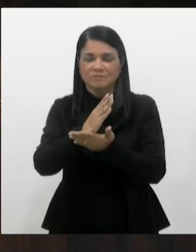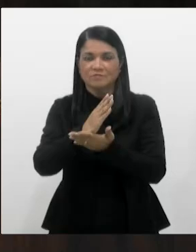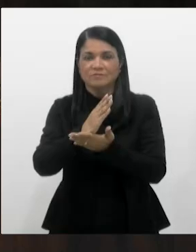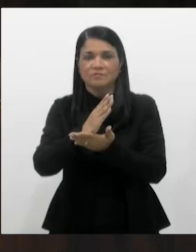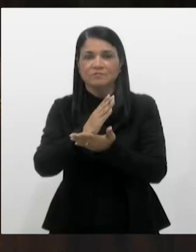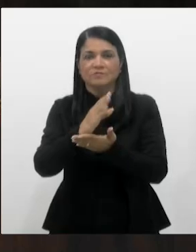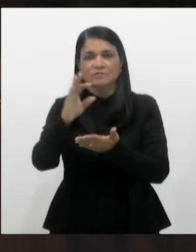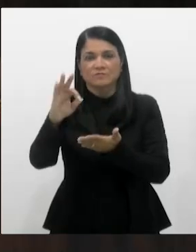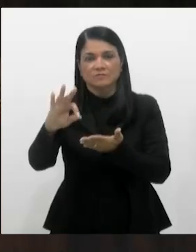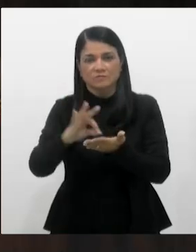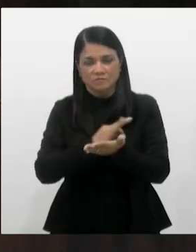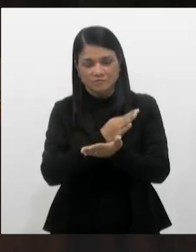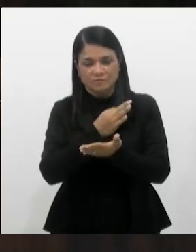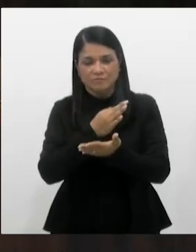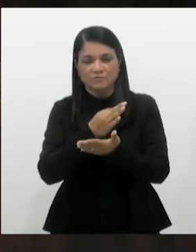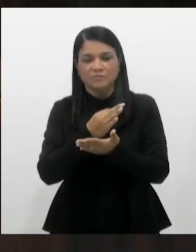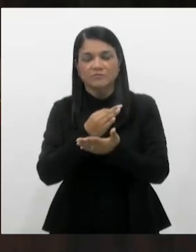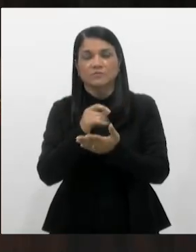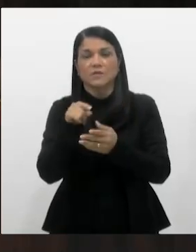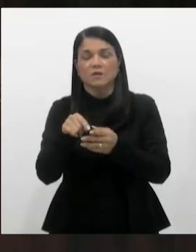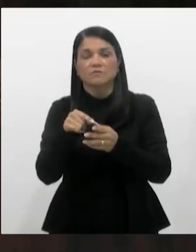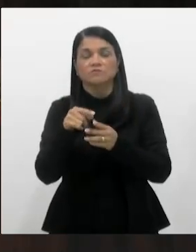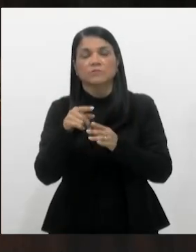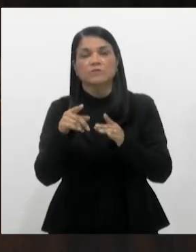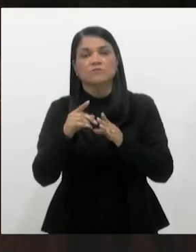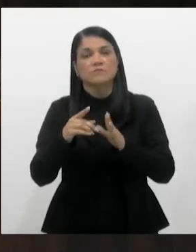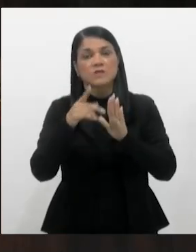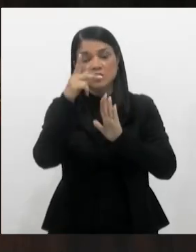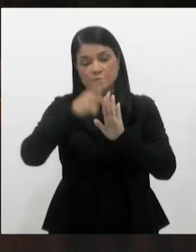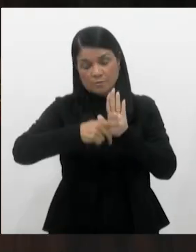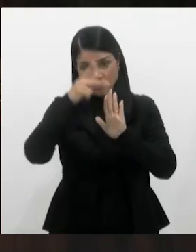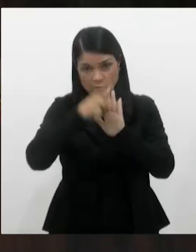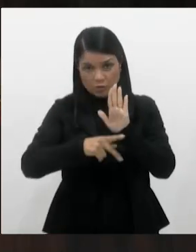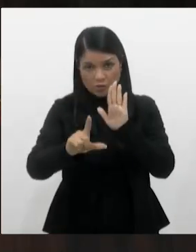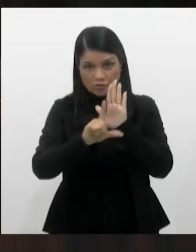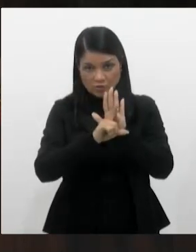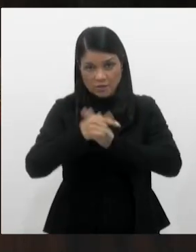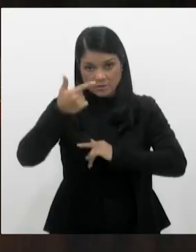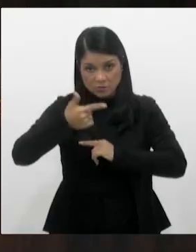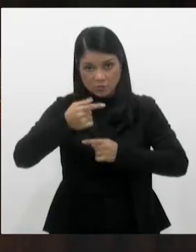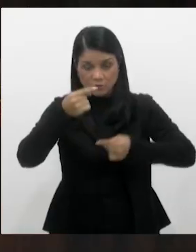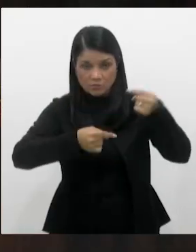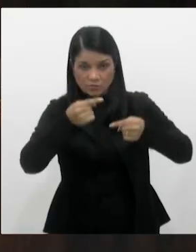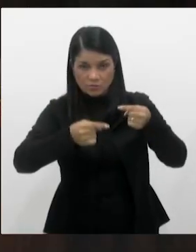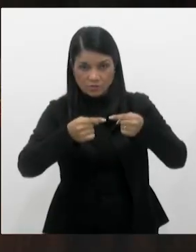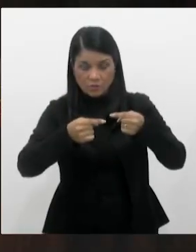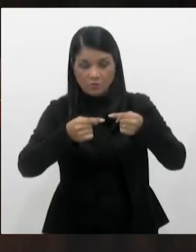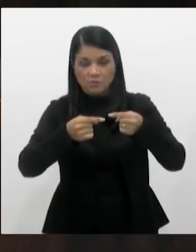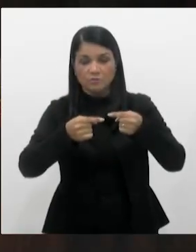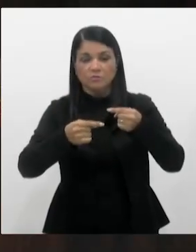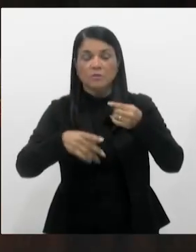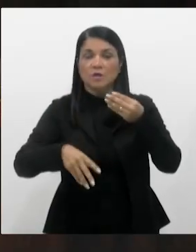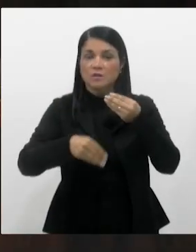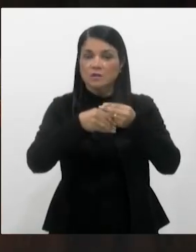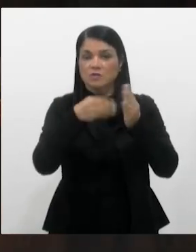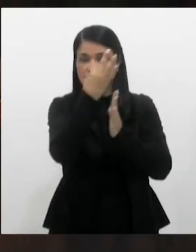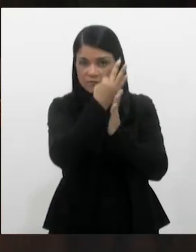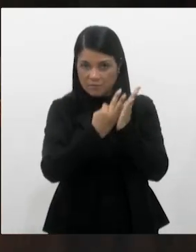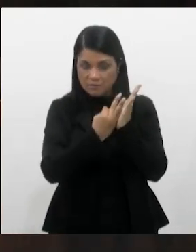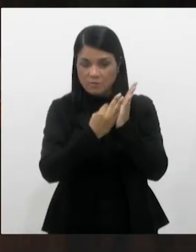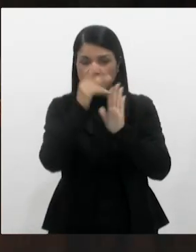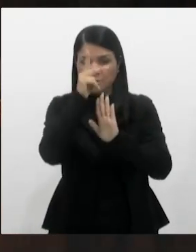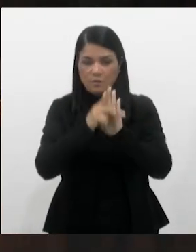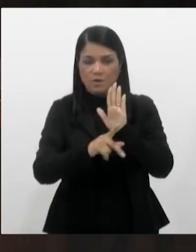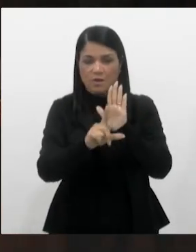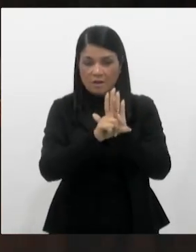Aprovado, vai autógrafo. Em tramitação ordinária, em segunda discussão, redação do vencido assim emendada. Projeto de